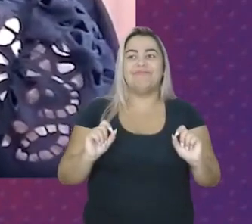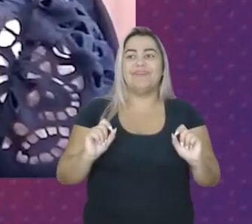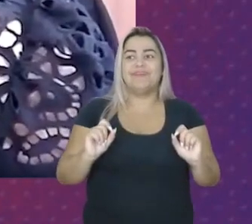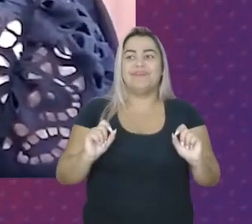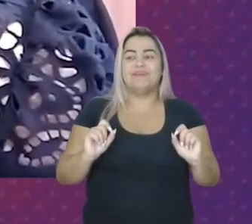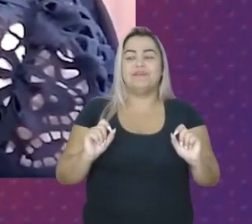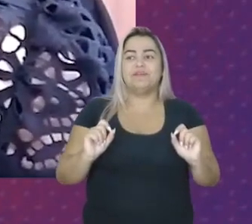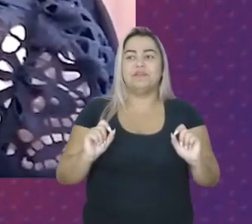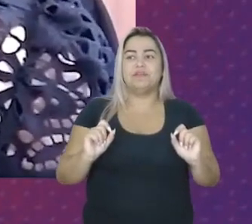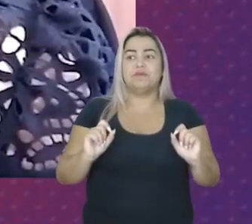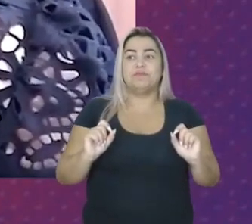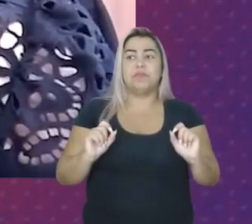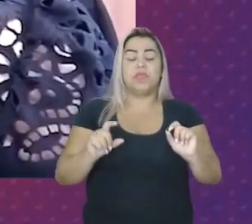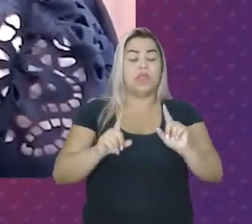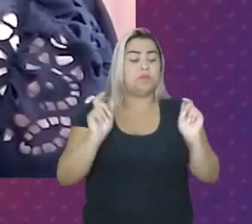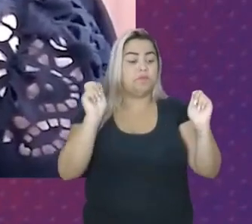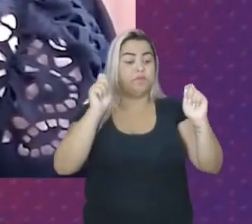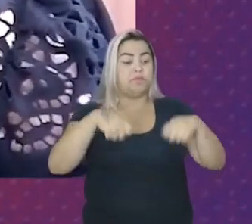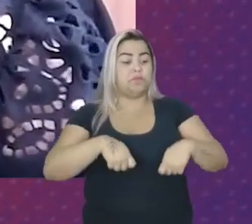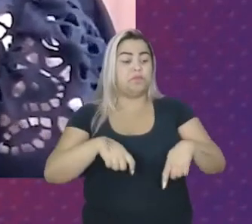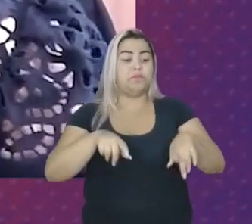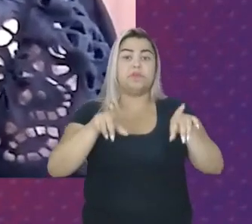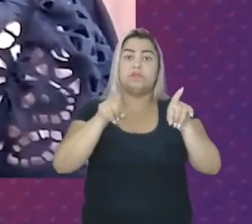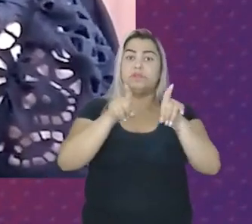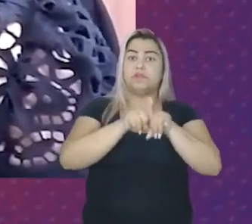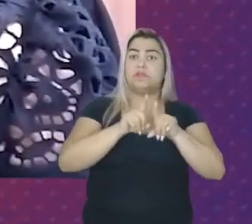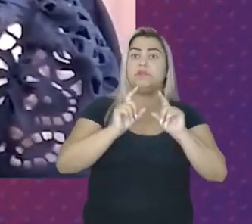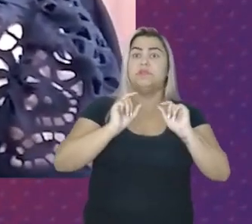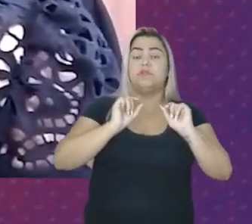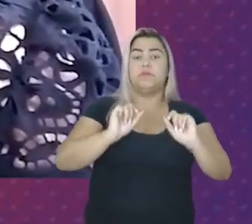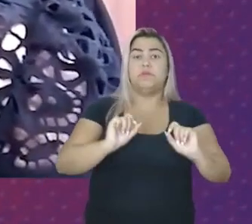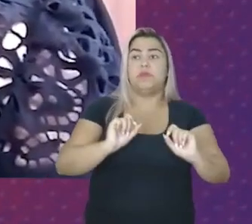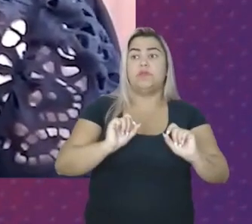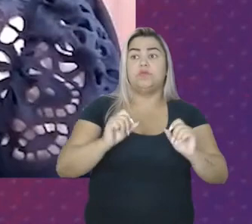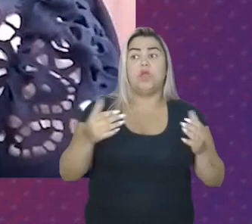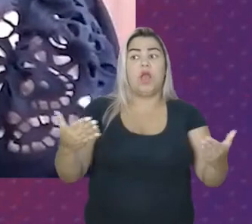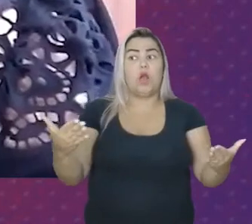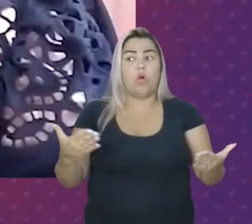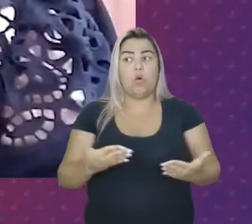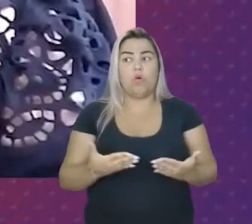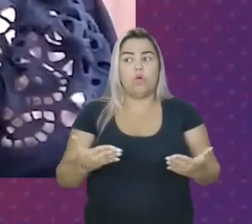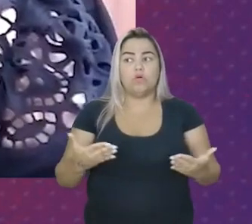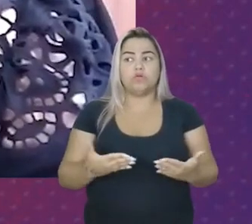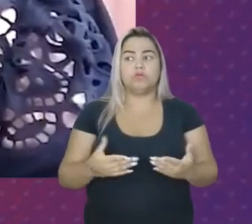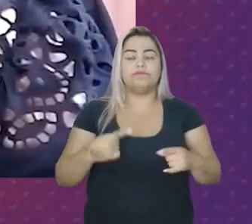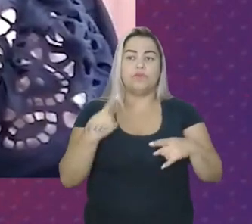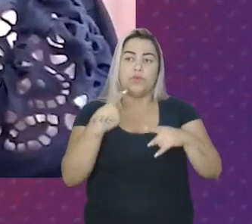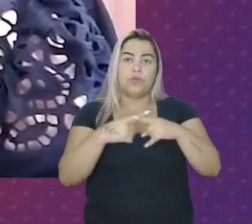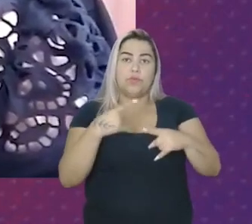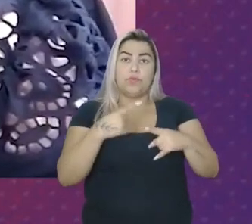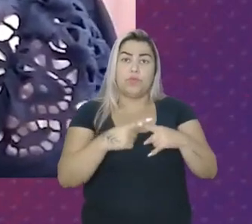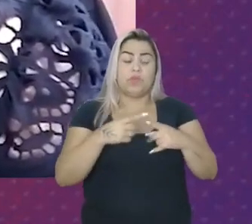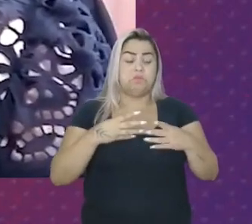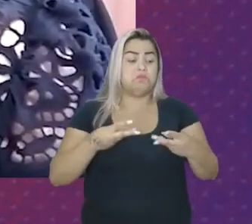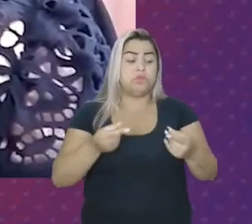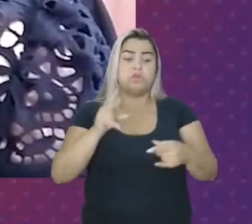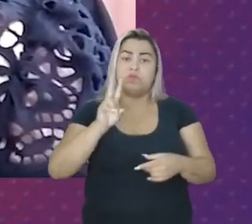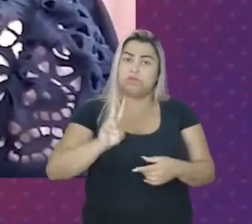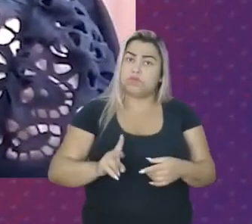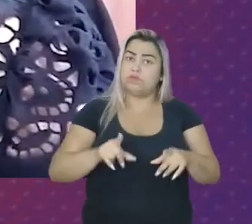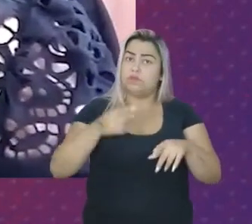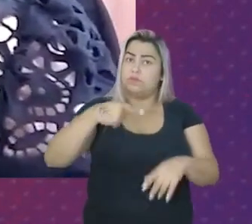as penalidades necessárias para o não cumprimento da lei. Porque, muitas